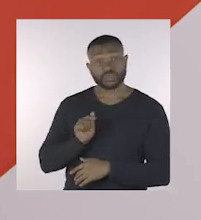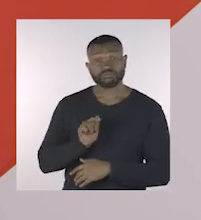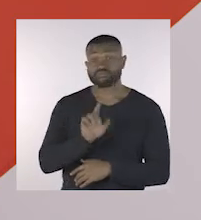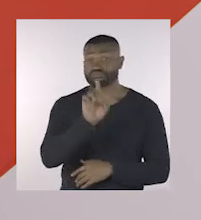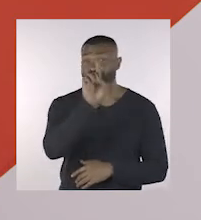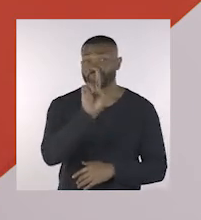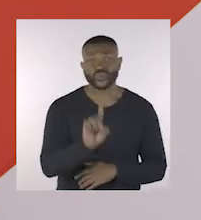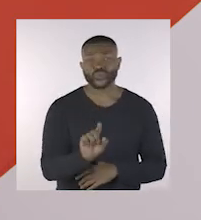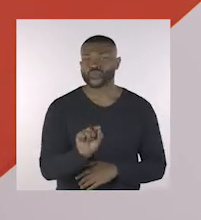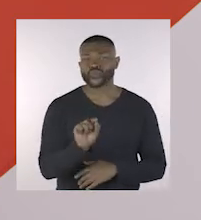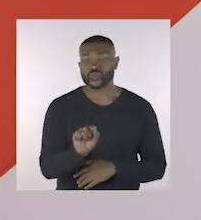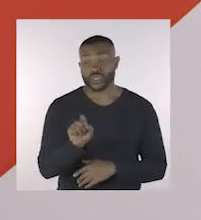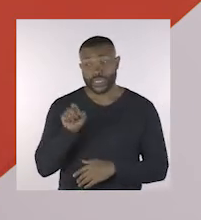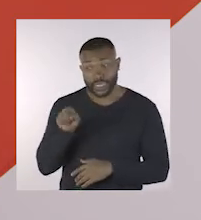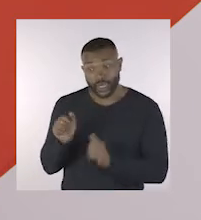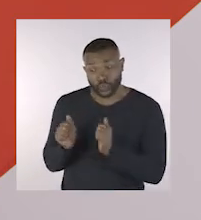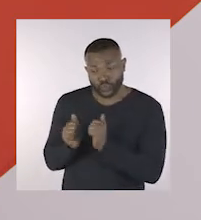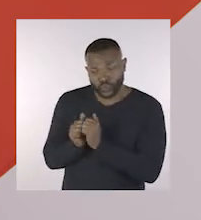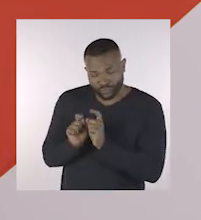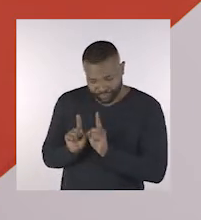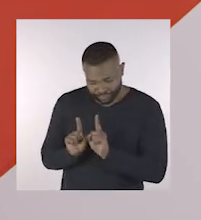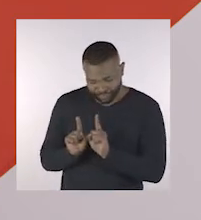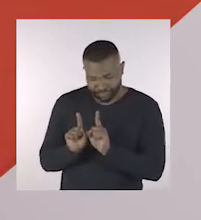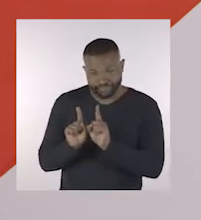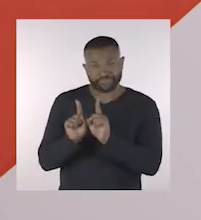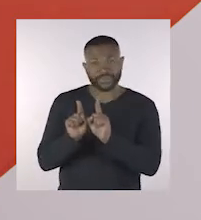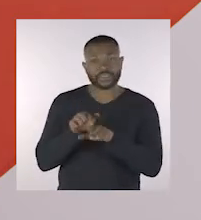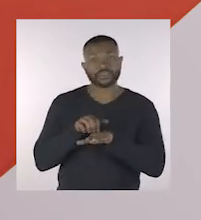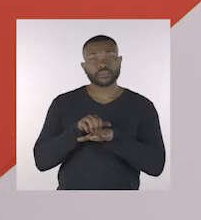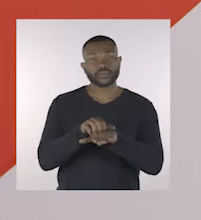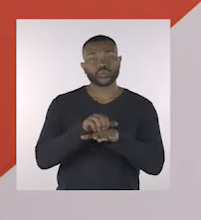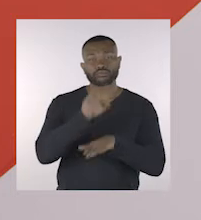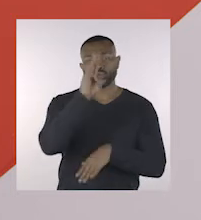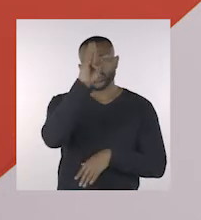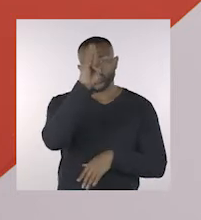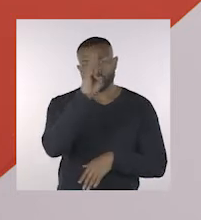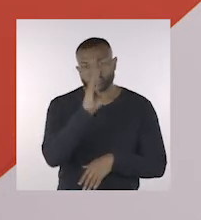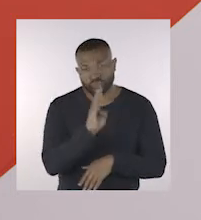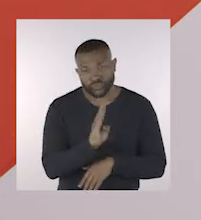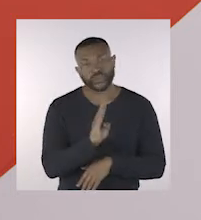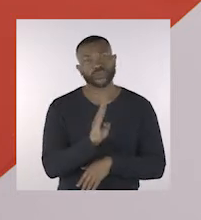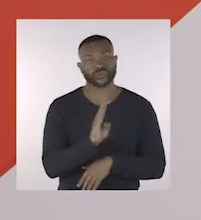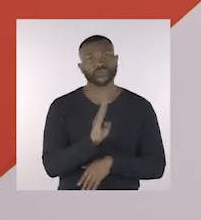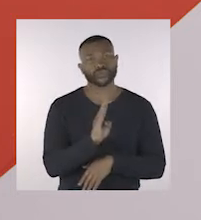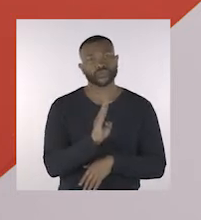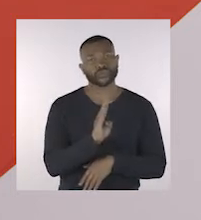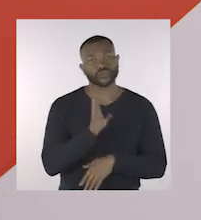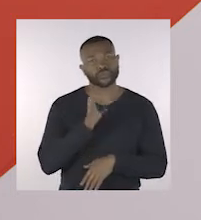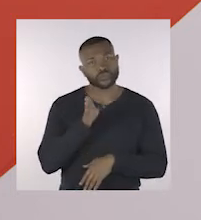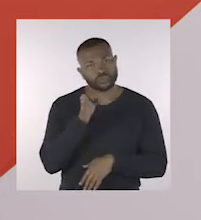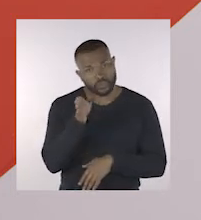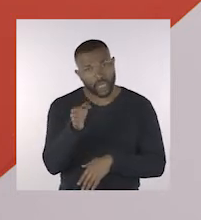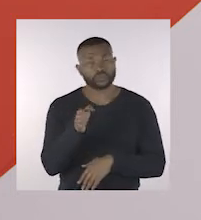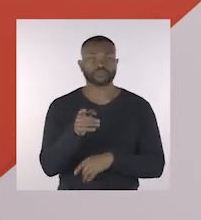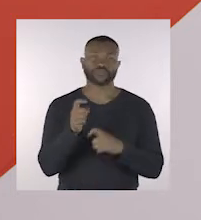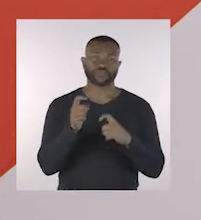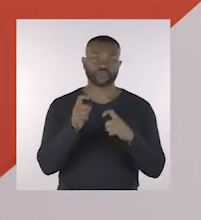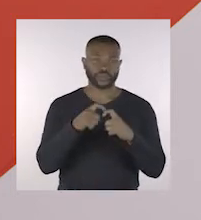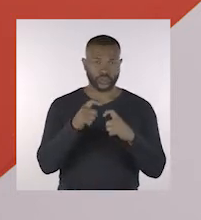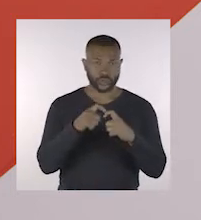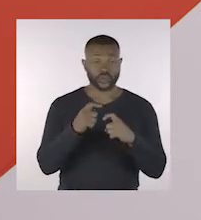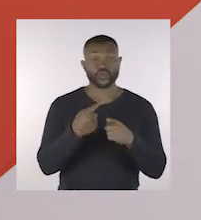elas elas terão direito ela e o acompanhante ao transporte gratuito a fazer essas